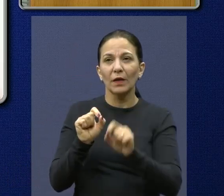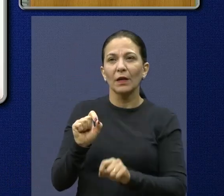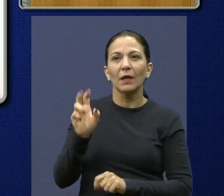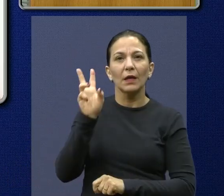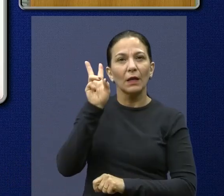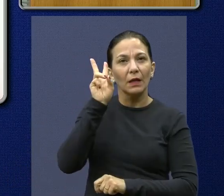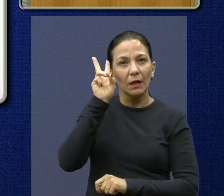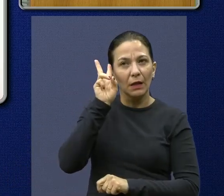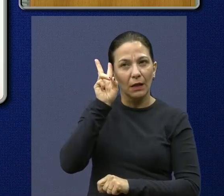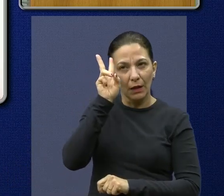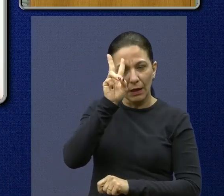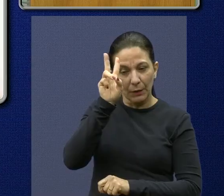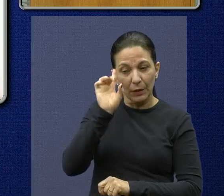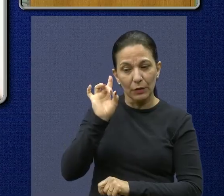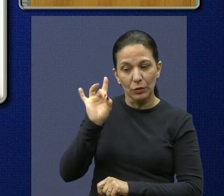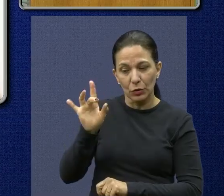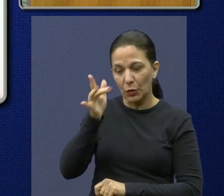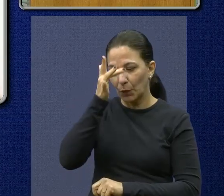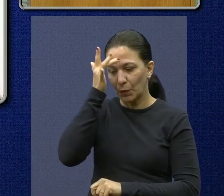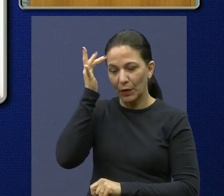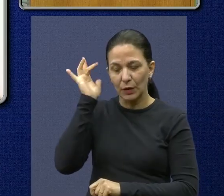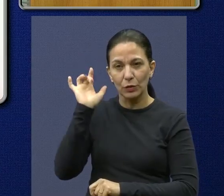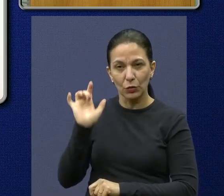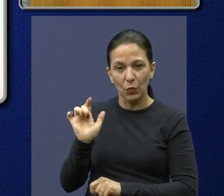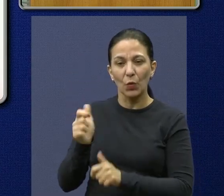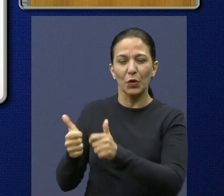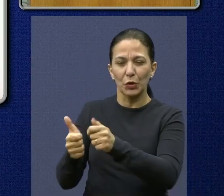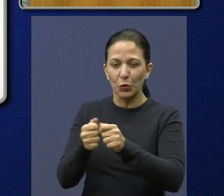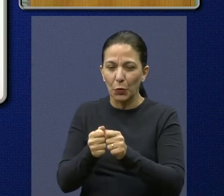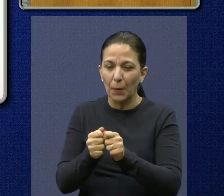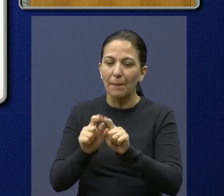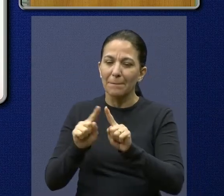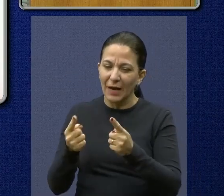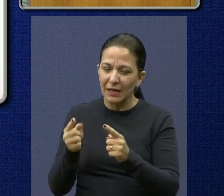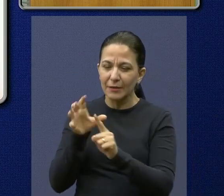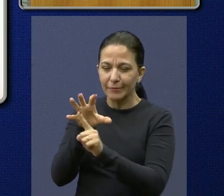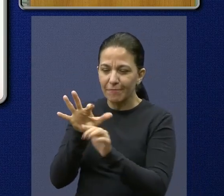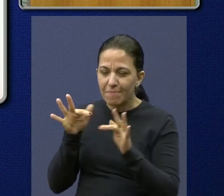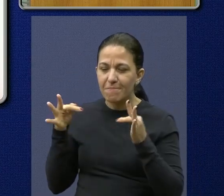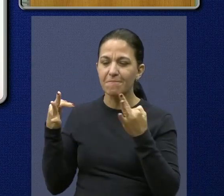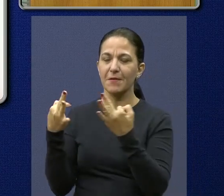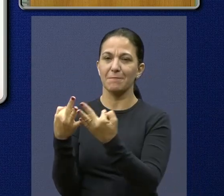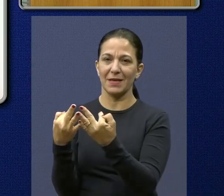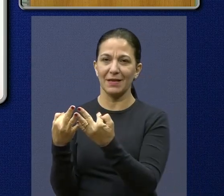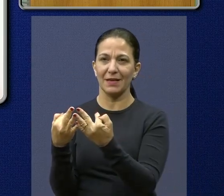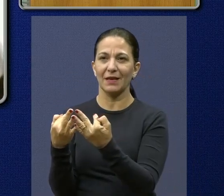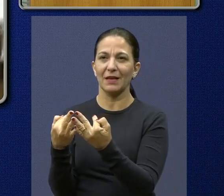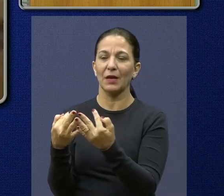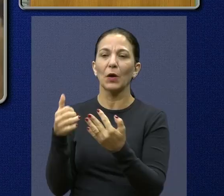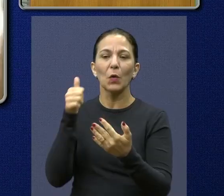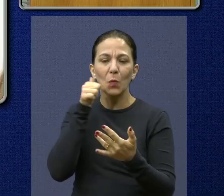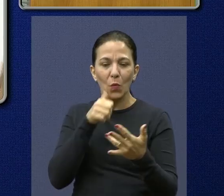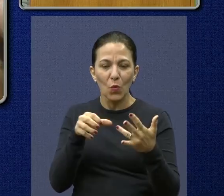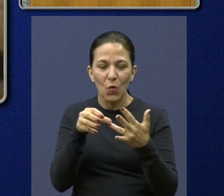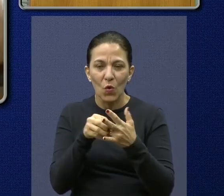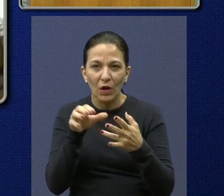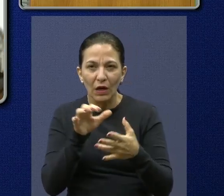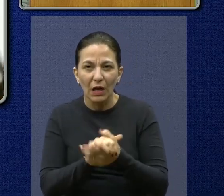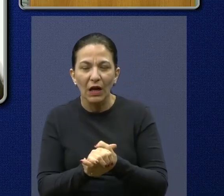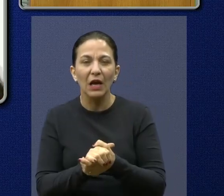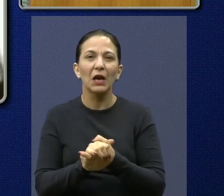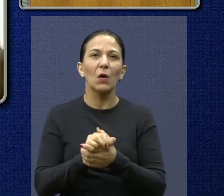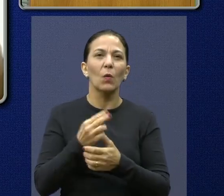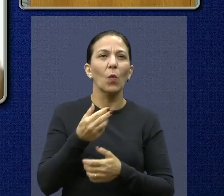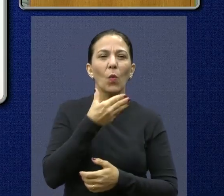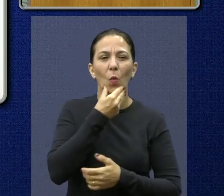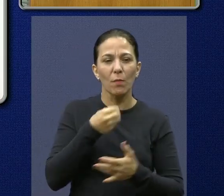isso não afeta só o jogador, né? Afeta o seu familiar, né? Basicamente a esposa, o marido,